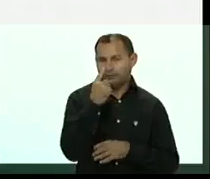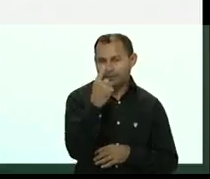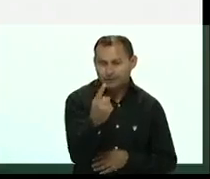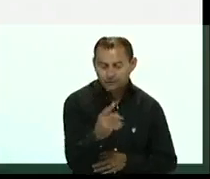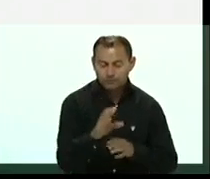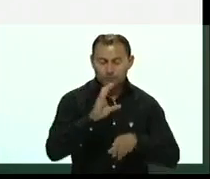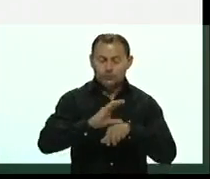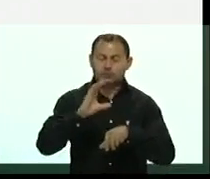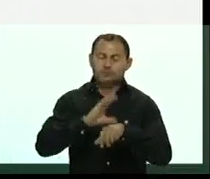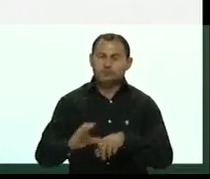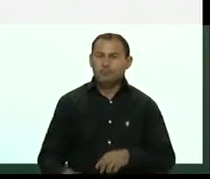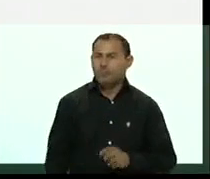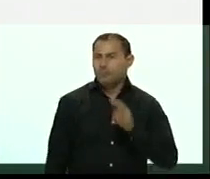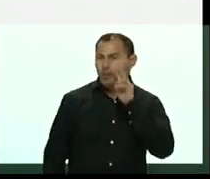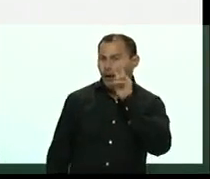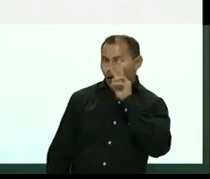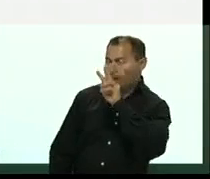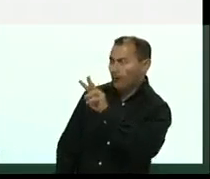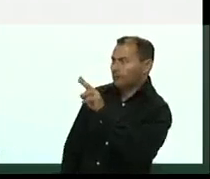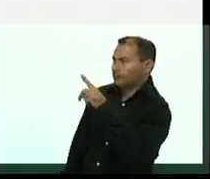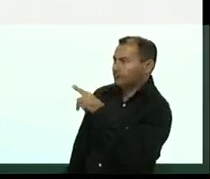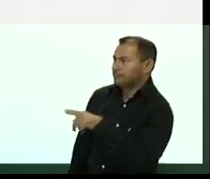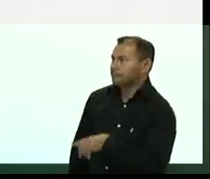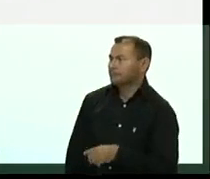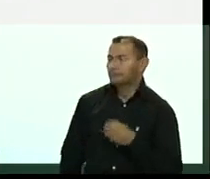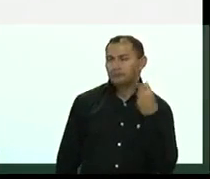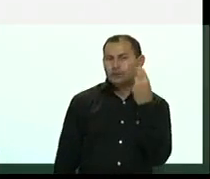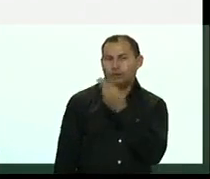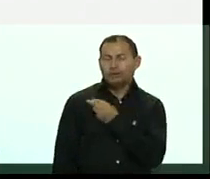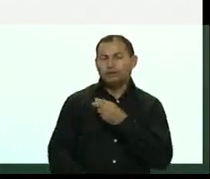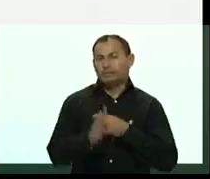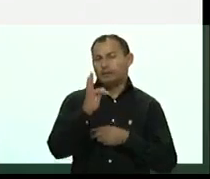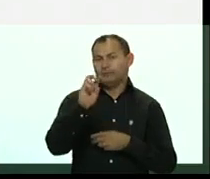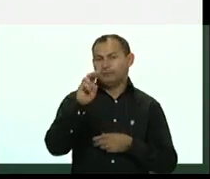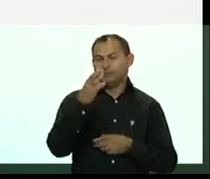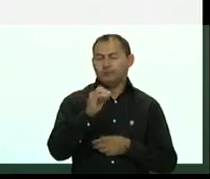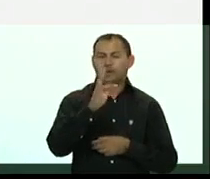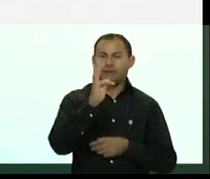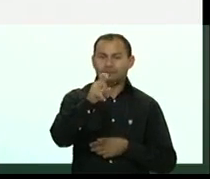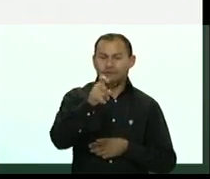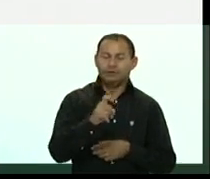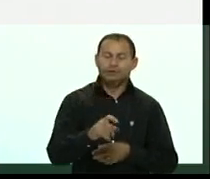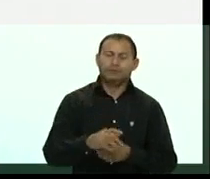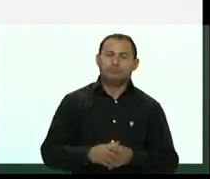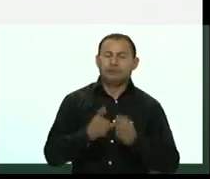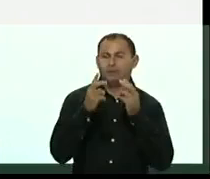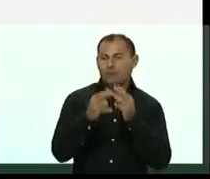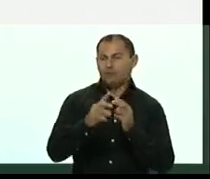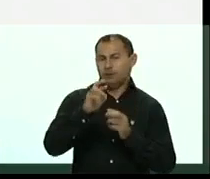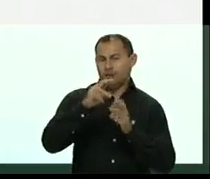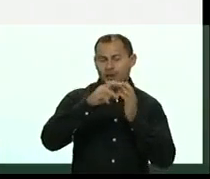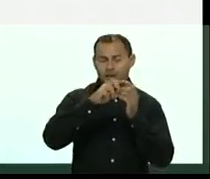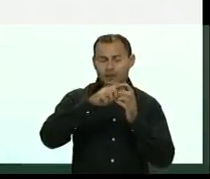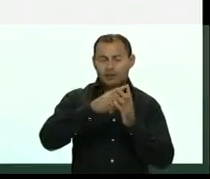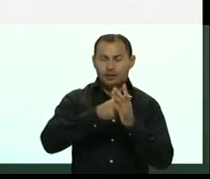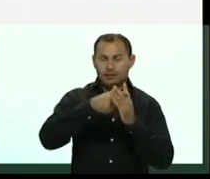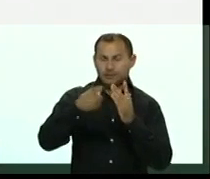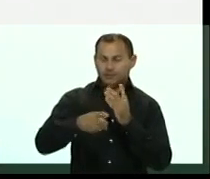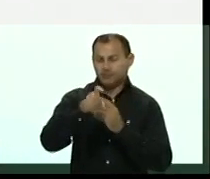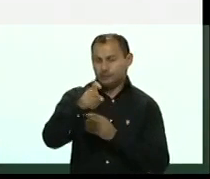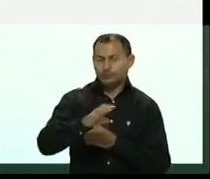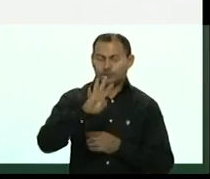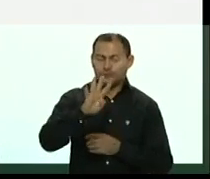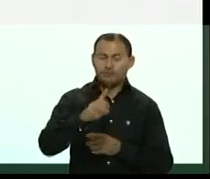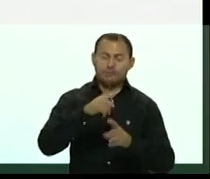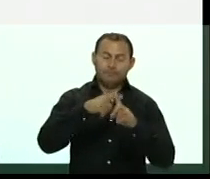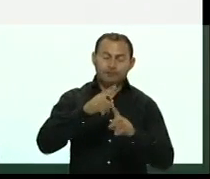aí do curso. Então, olha o que nós temos aqui. Nós temos uma função f de x igual a raiz de x ao quadrado